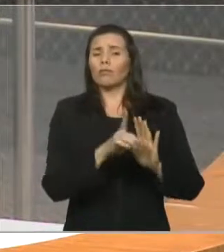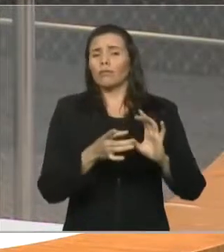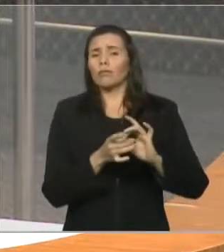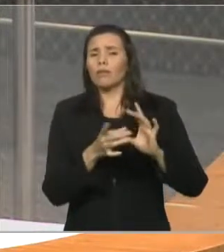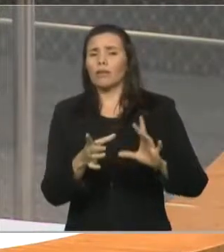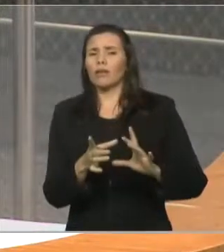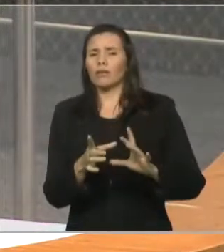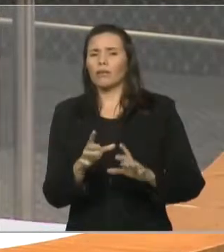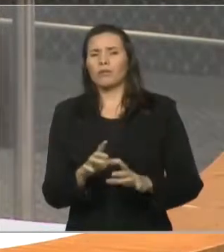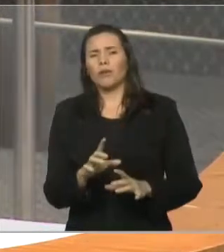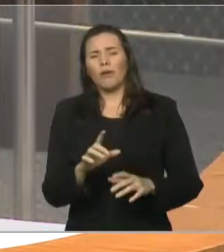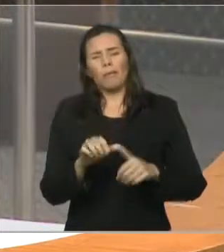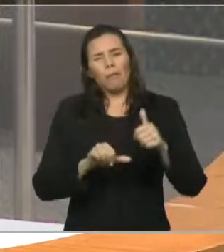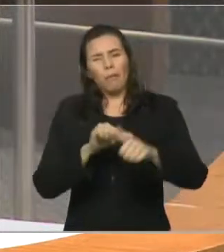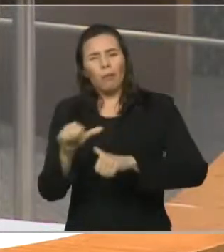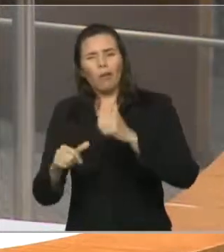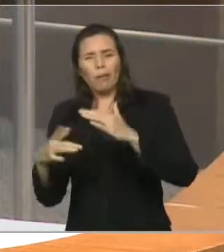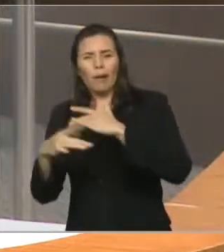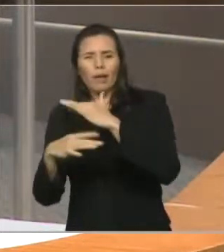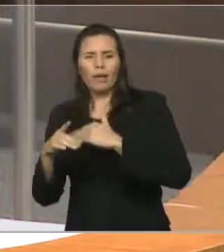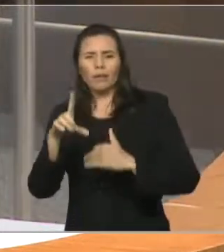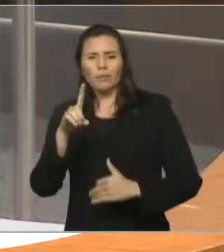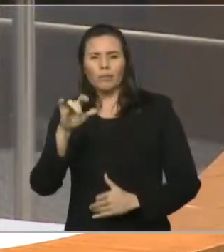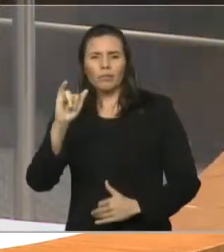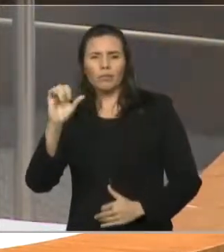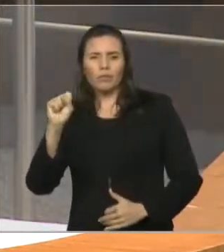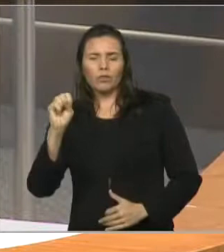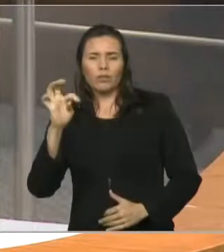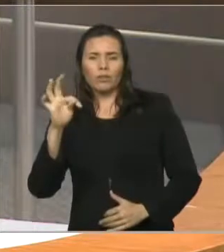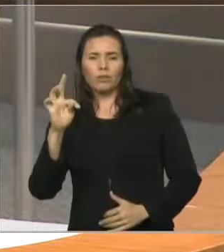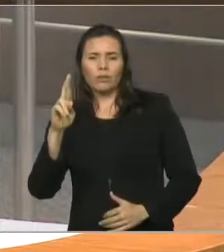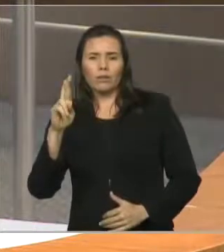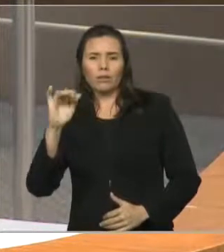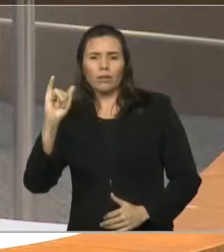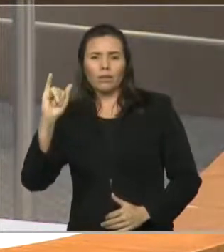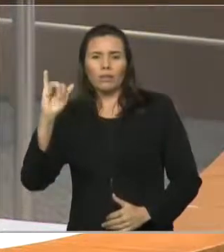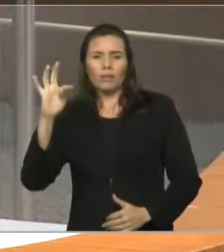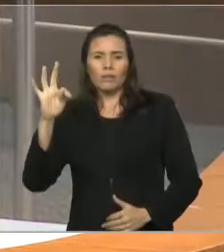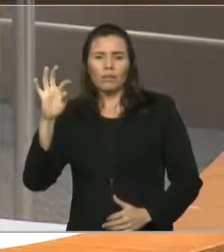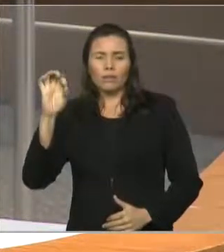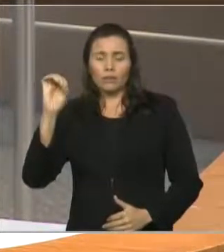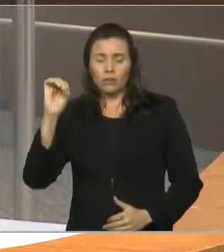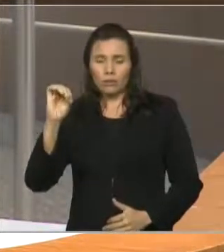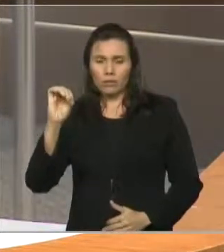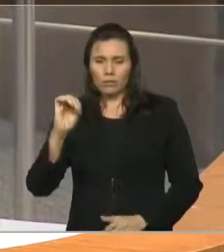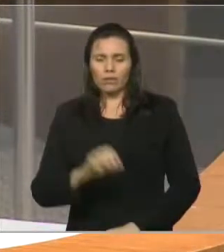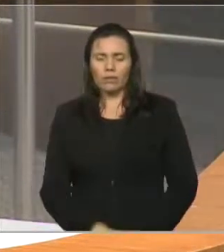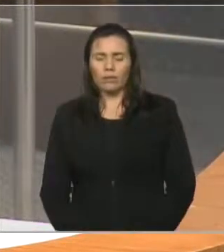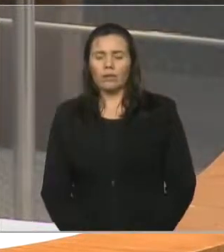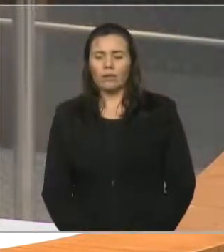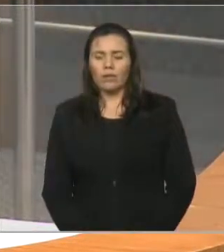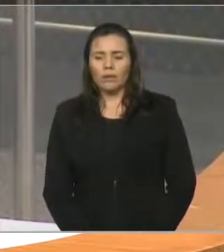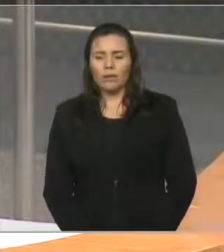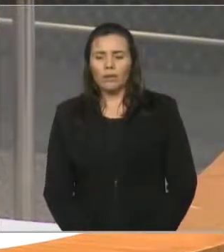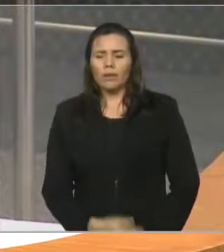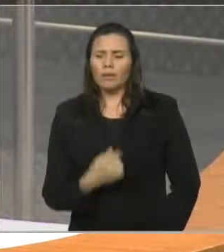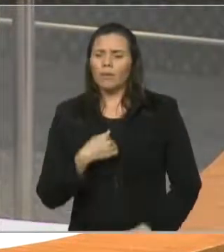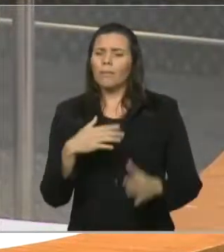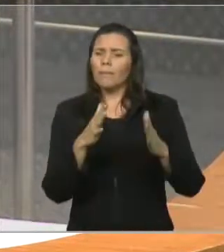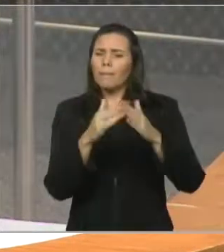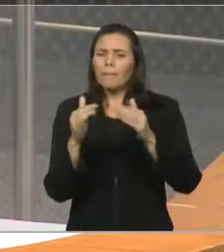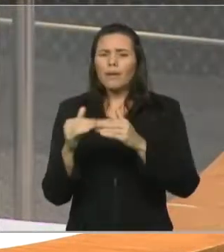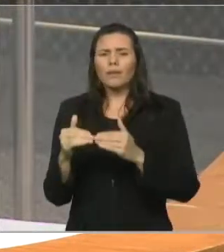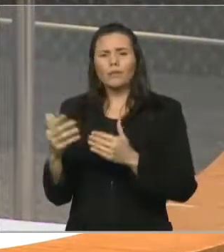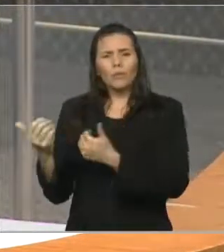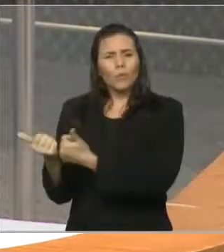indicação, encarecidamente, fazendo esse pedido, essa solicitação, pedindo o apoio do